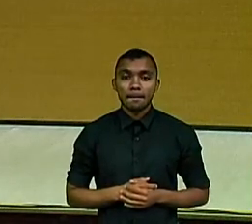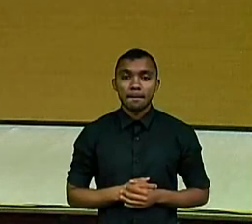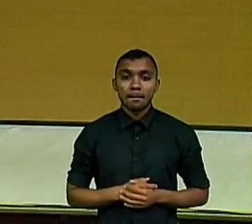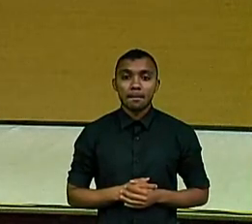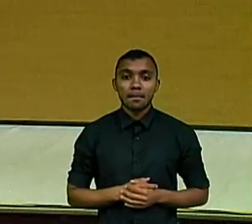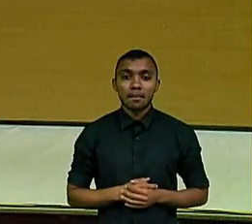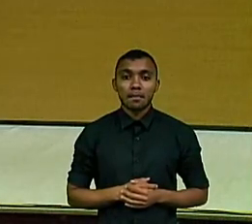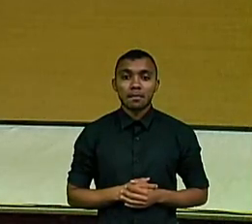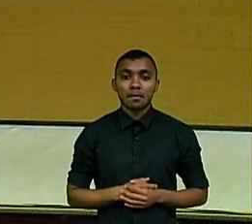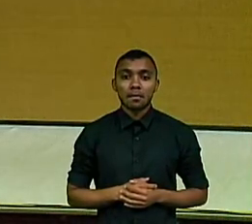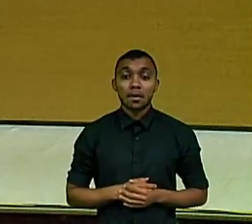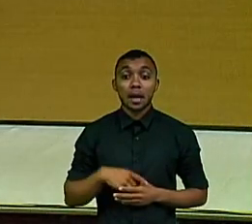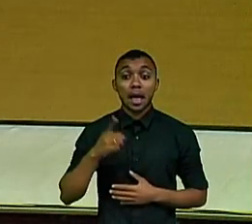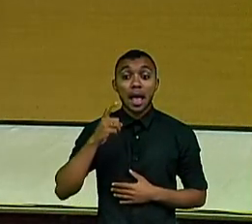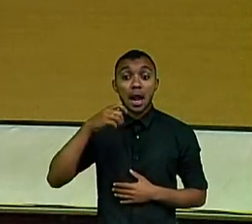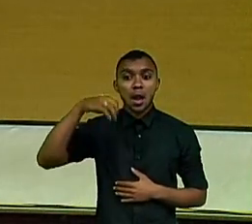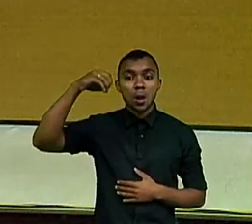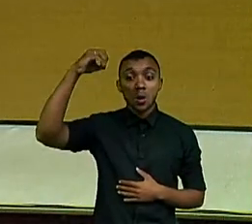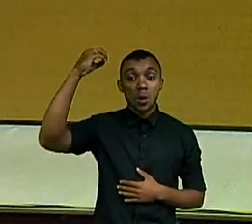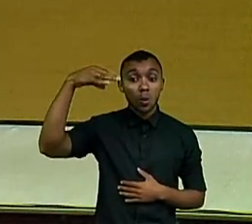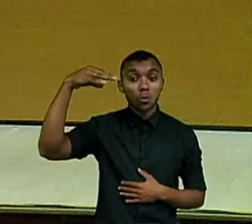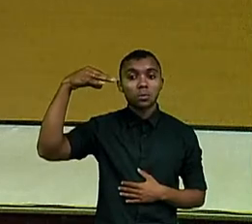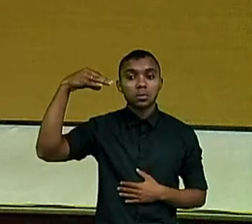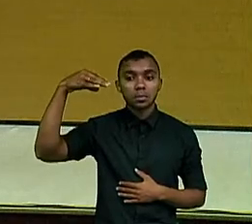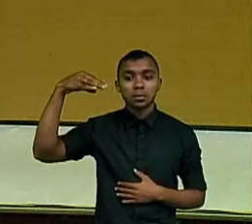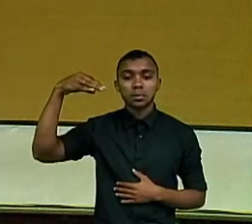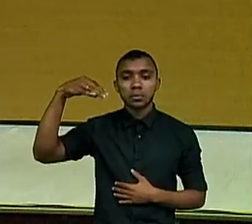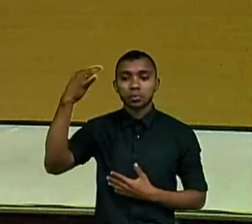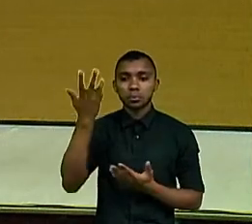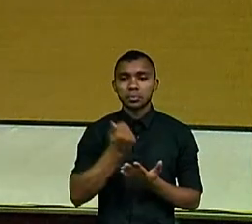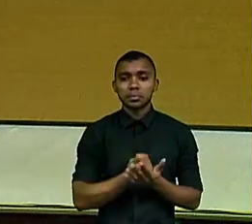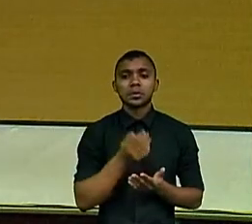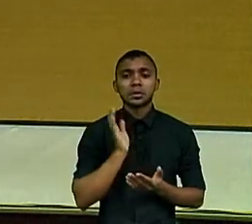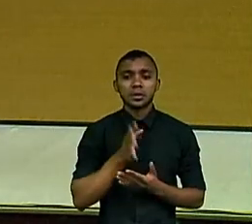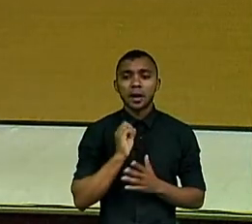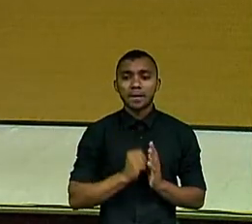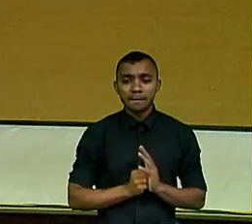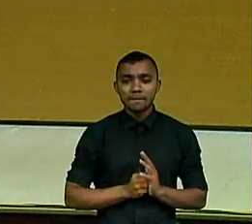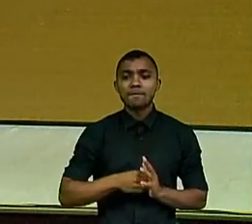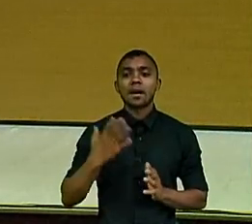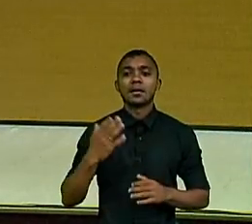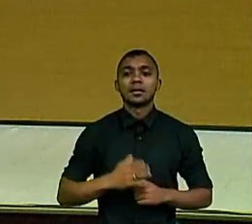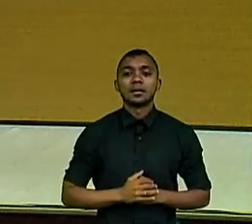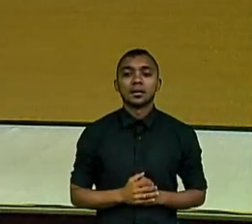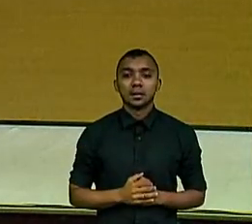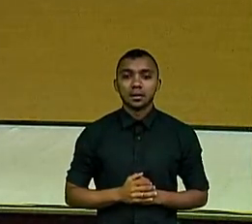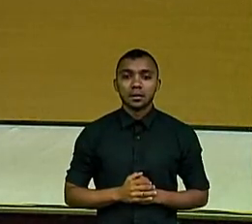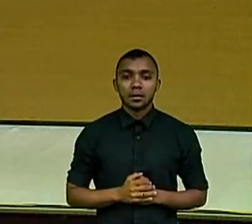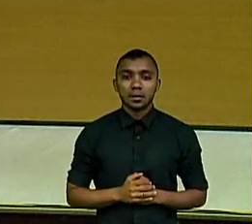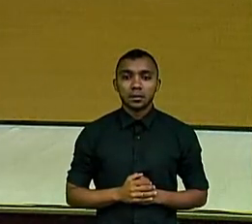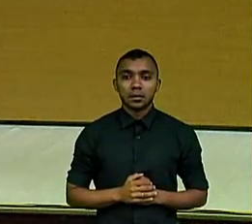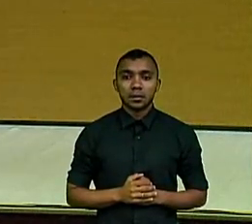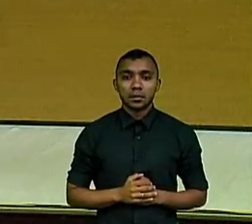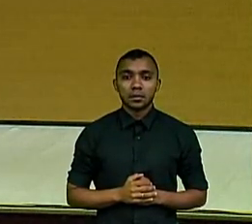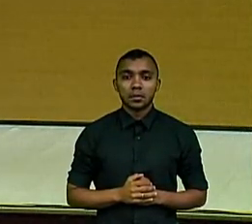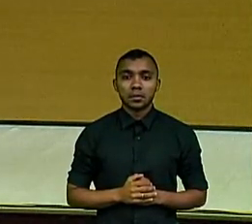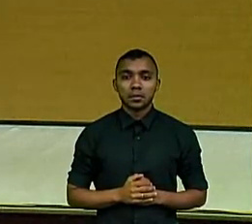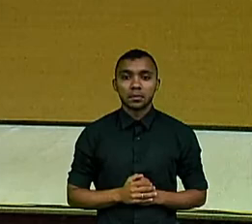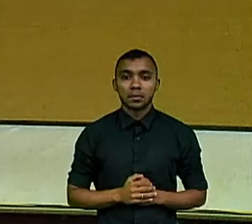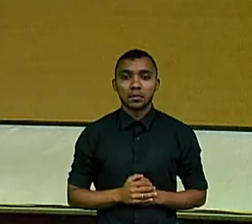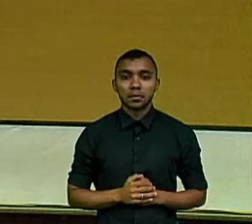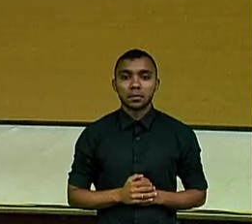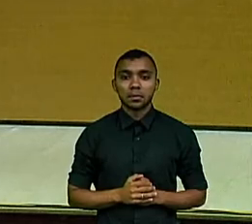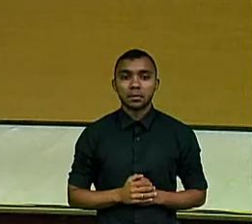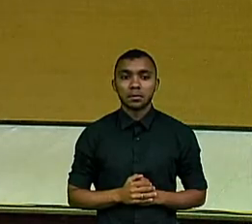a entrada de luz a luz tem muita luz né E no caso o óculos